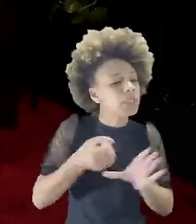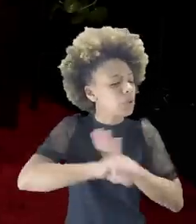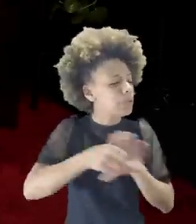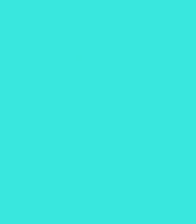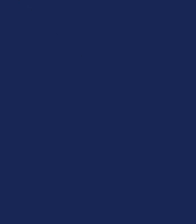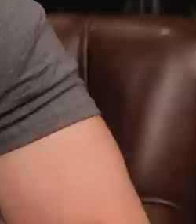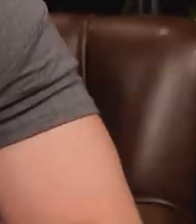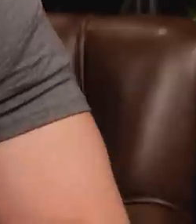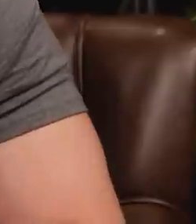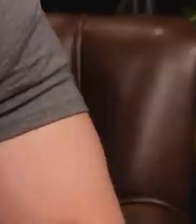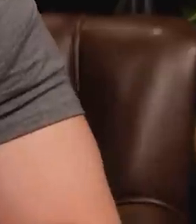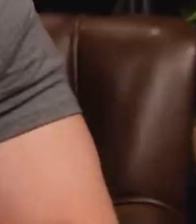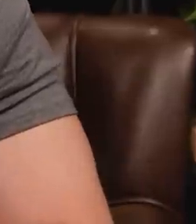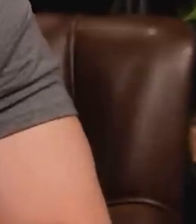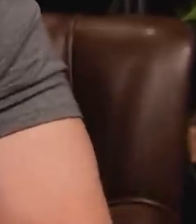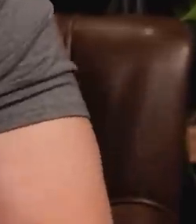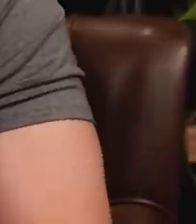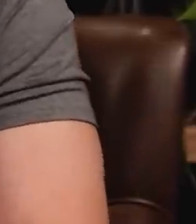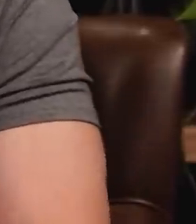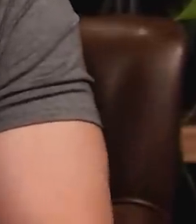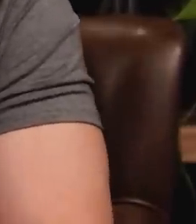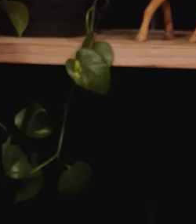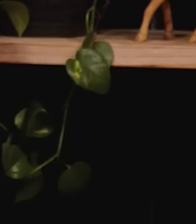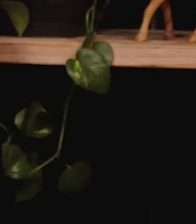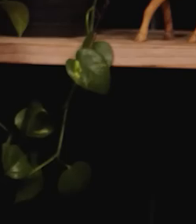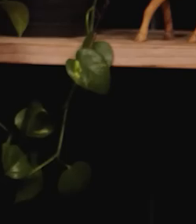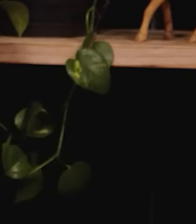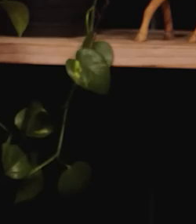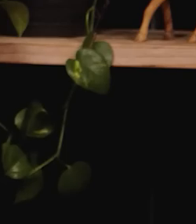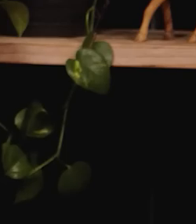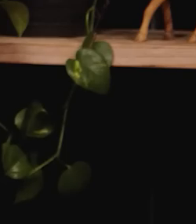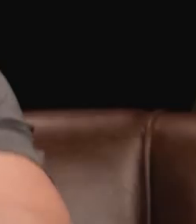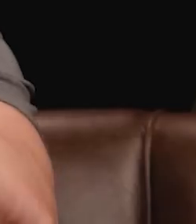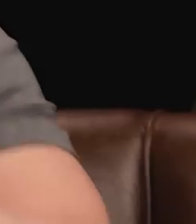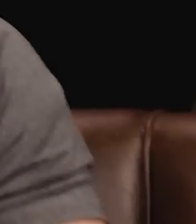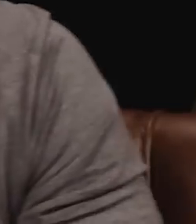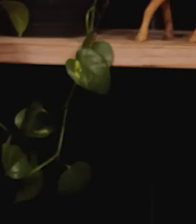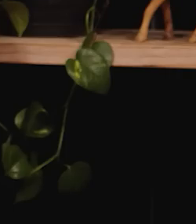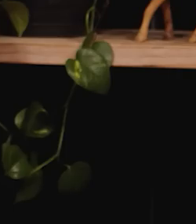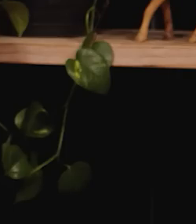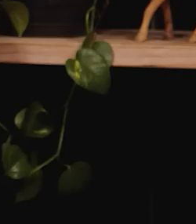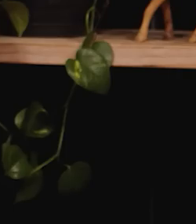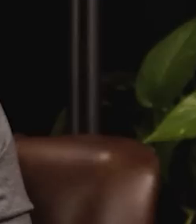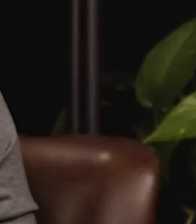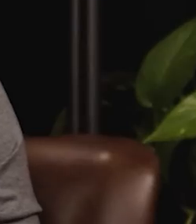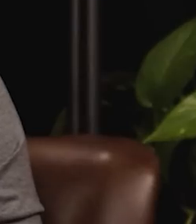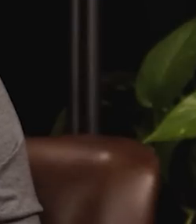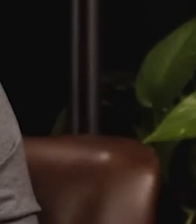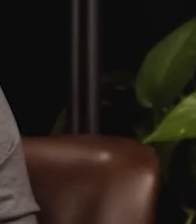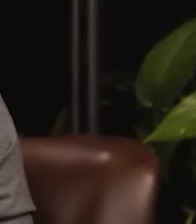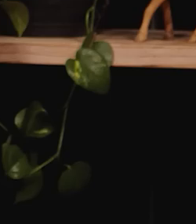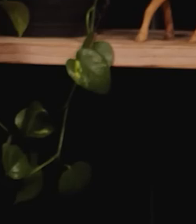como é que funciona cara as minhas perguntas estão demais eu sei que você tá curioso ou curiosa mas calma primeiro deixa eu falar de